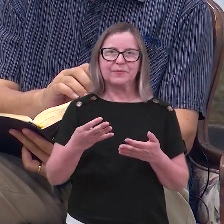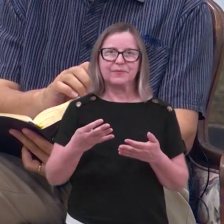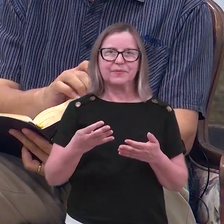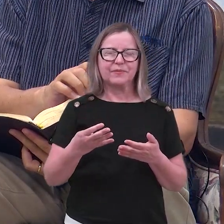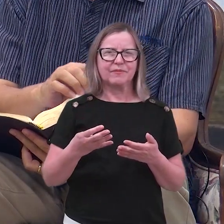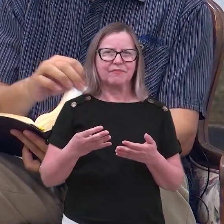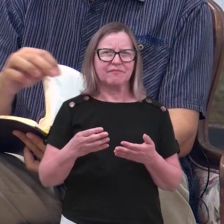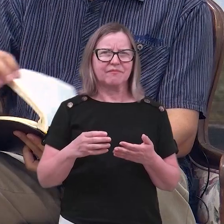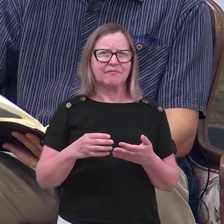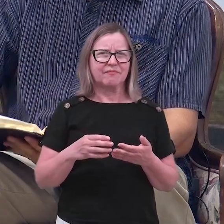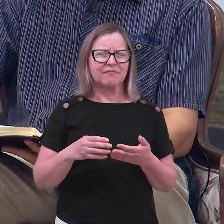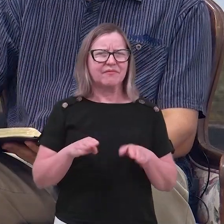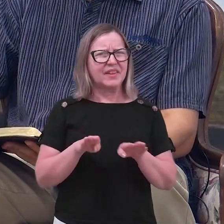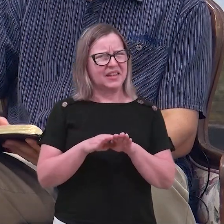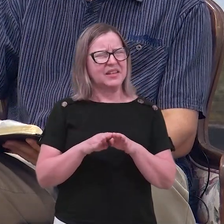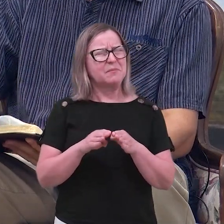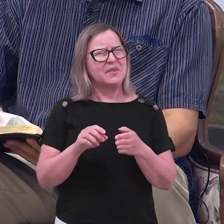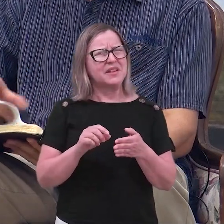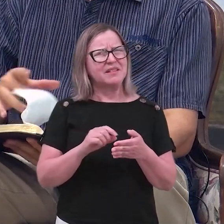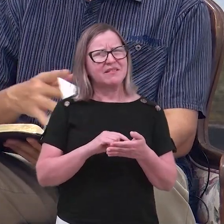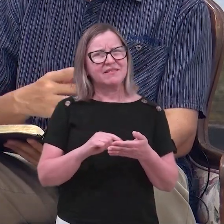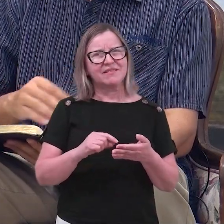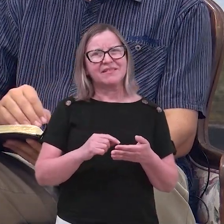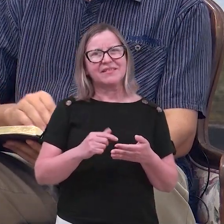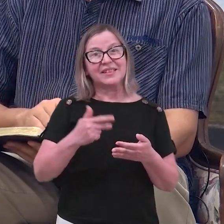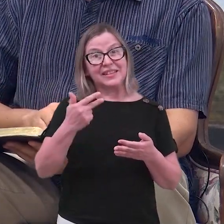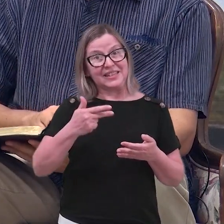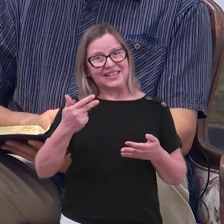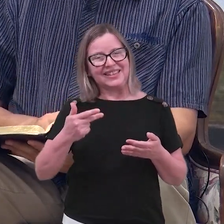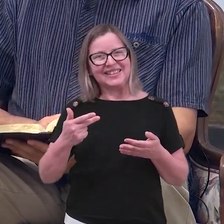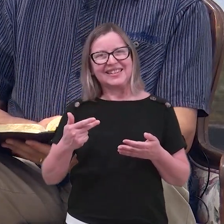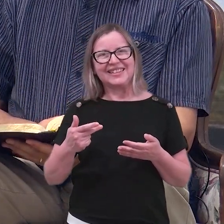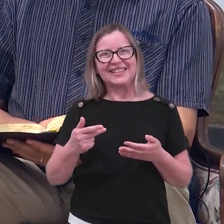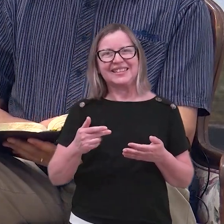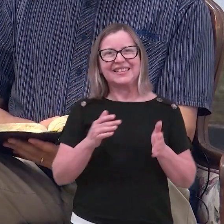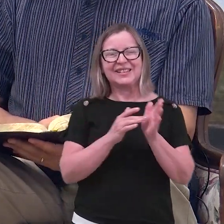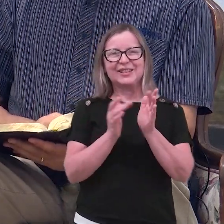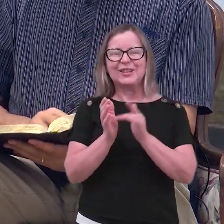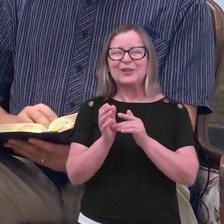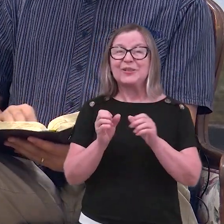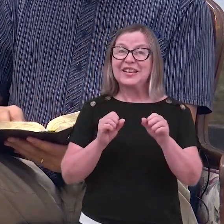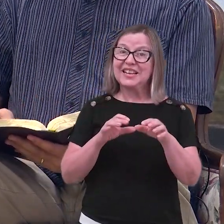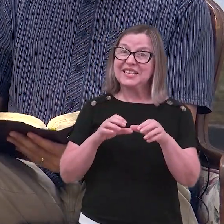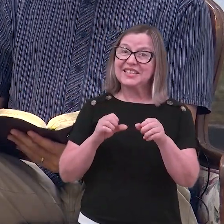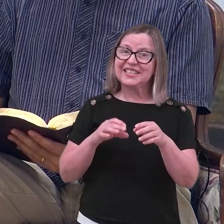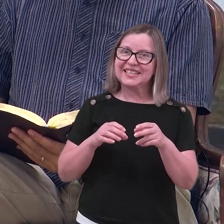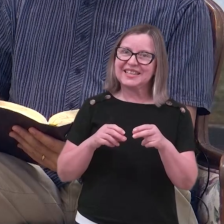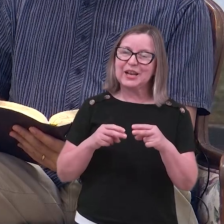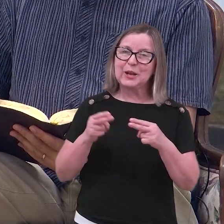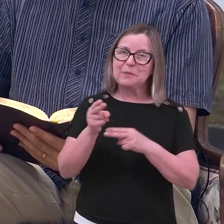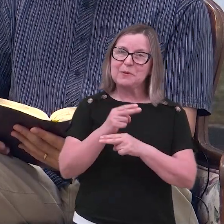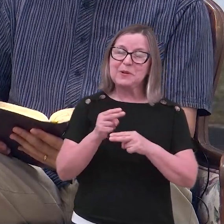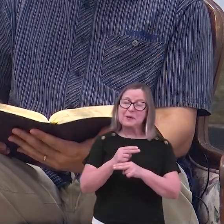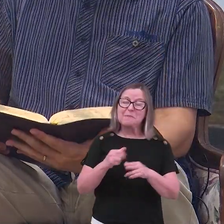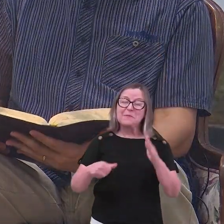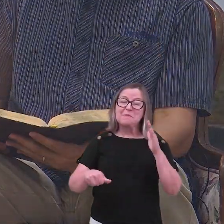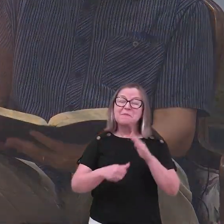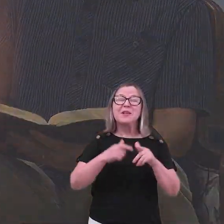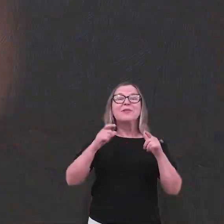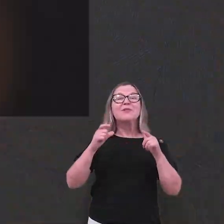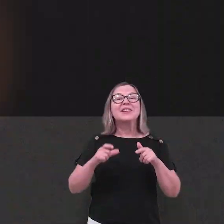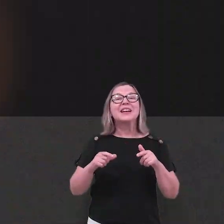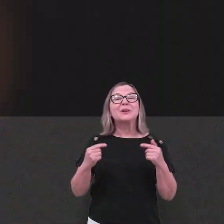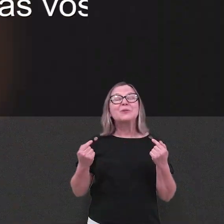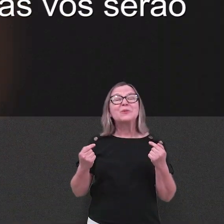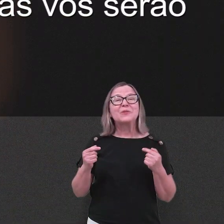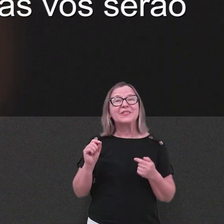o 33 também, porque no 33 ele vai dar a receita de buscar em primeiro lugar. O que ele diz aí,